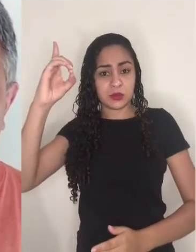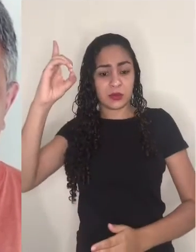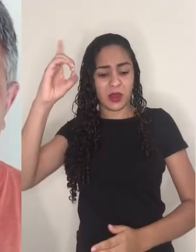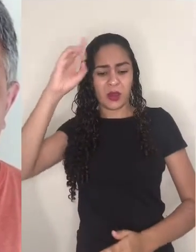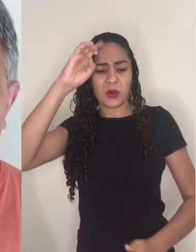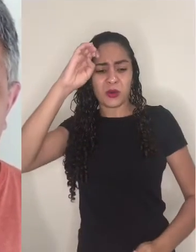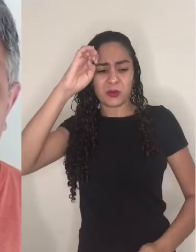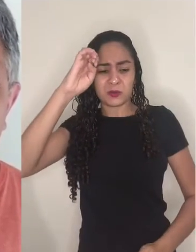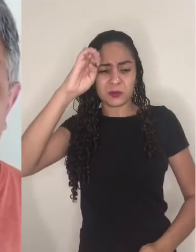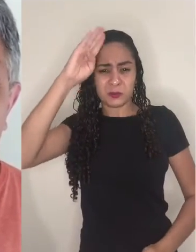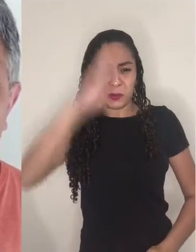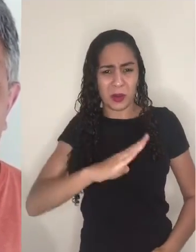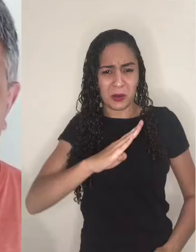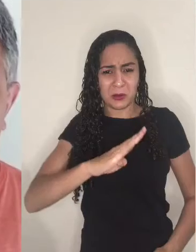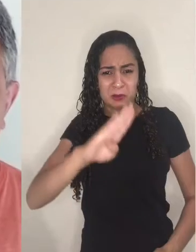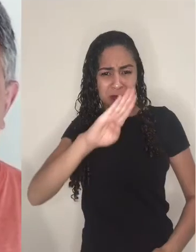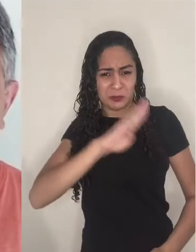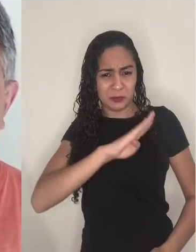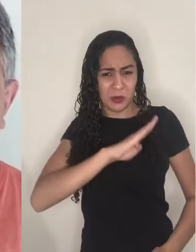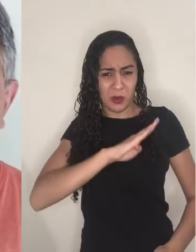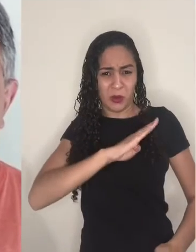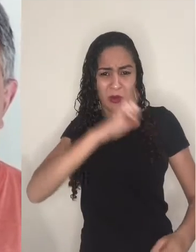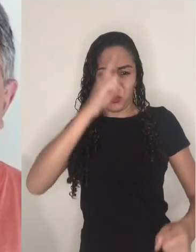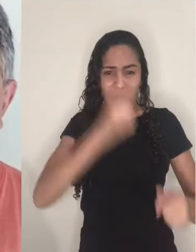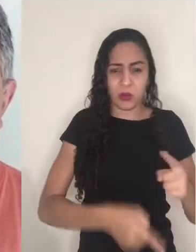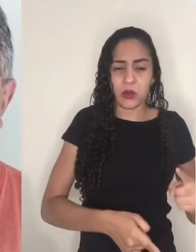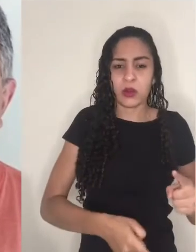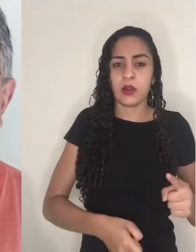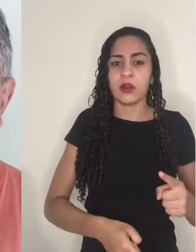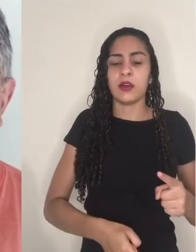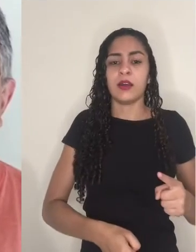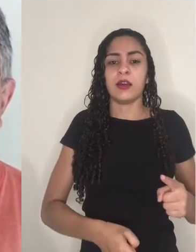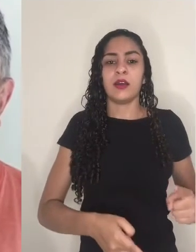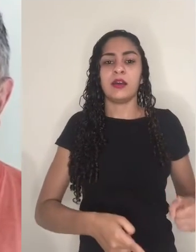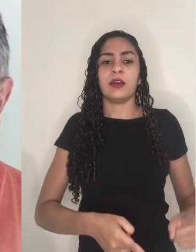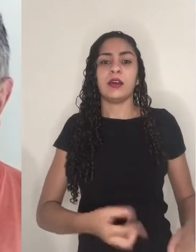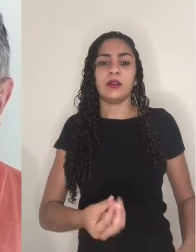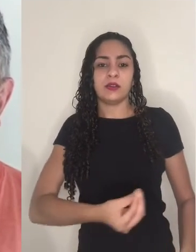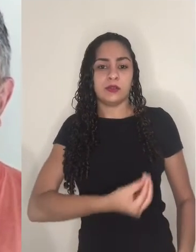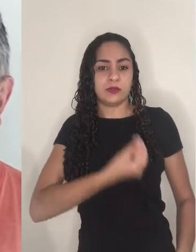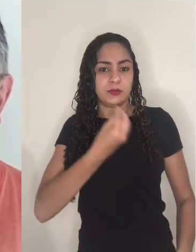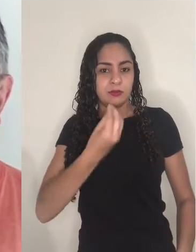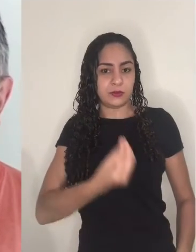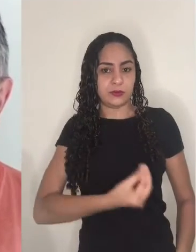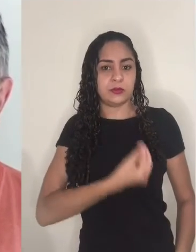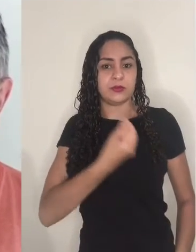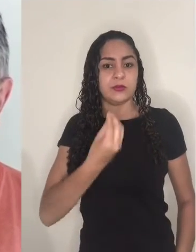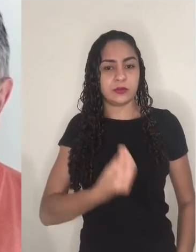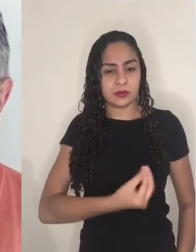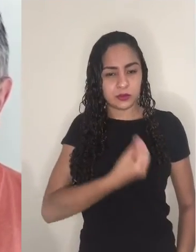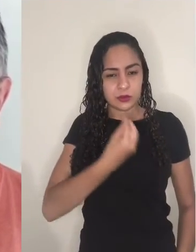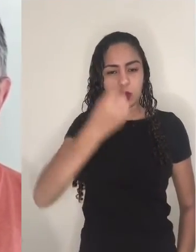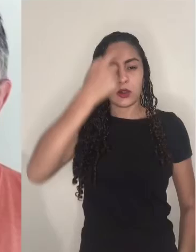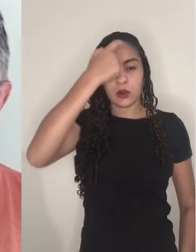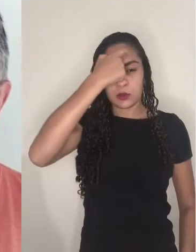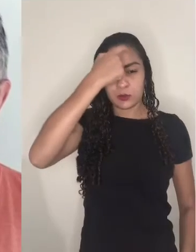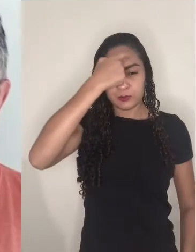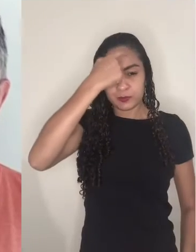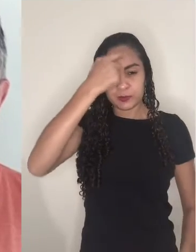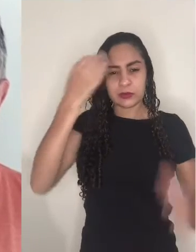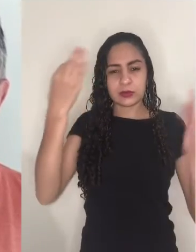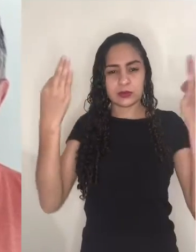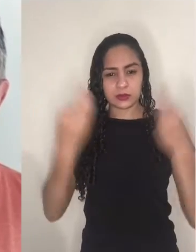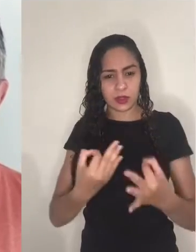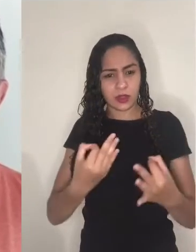inimigos seja o endosso e o testemunho de uma sã consciência, assim